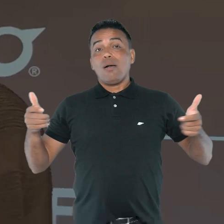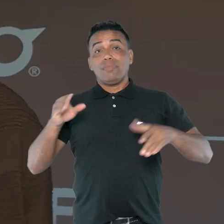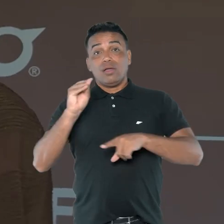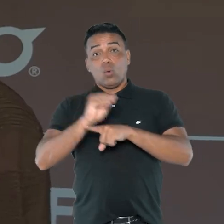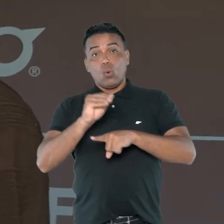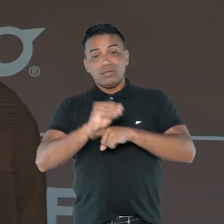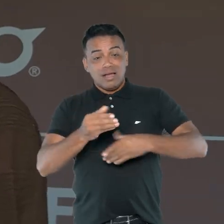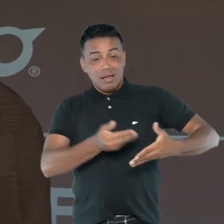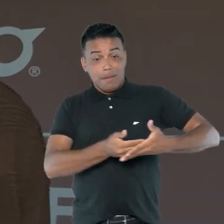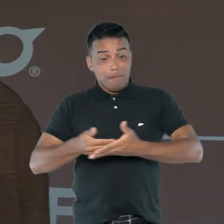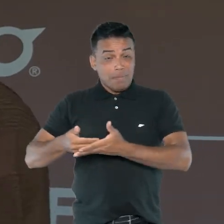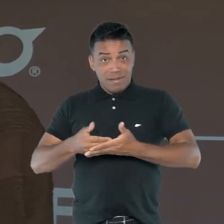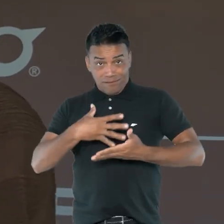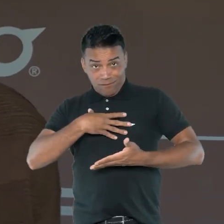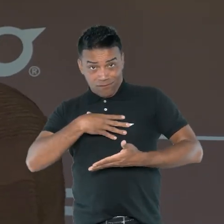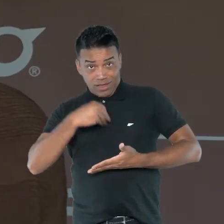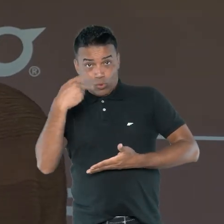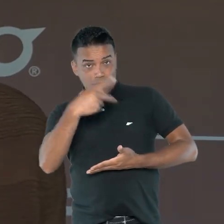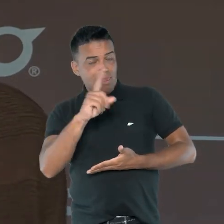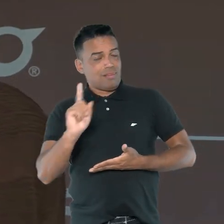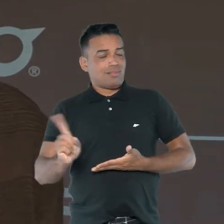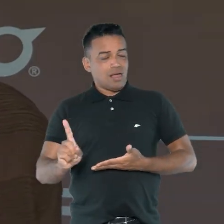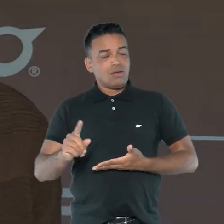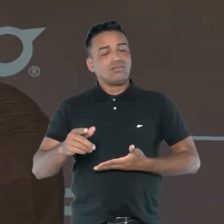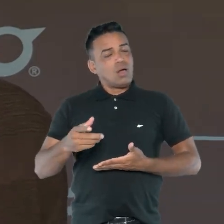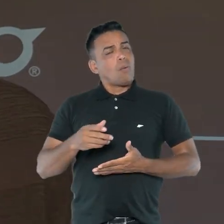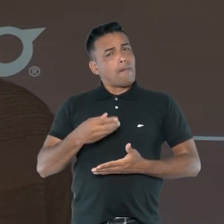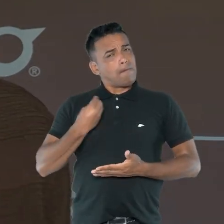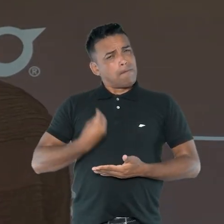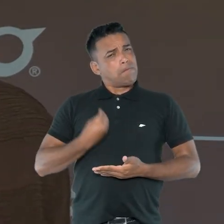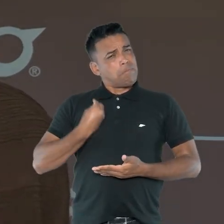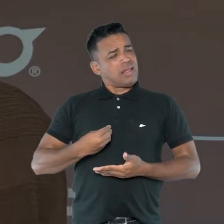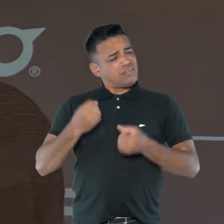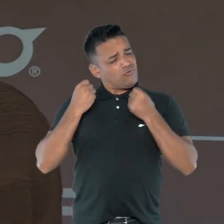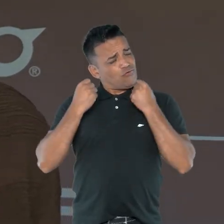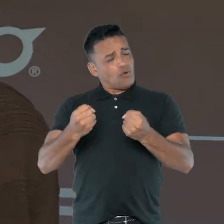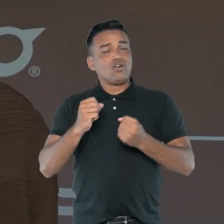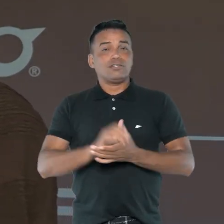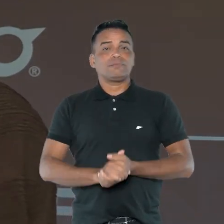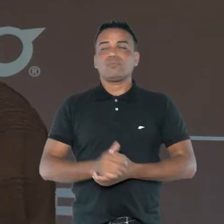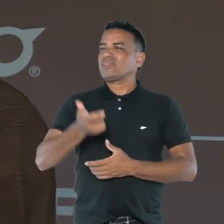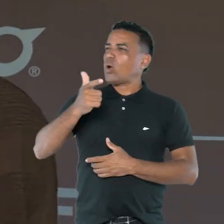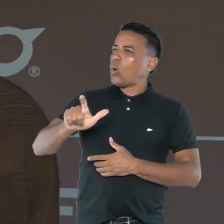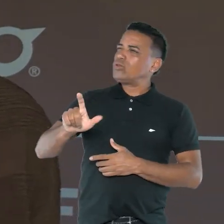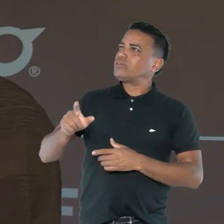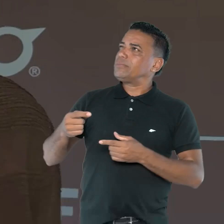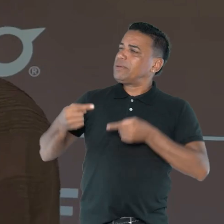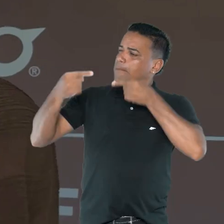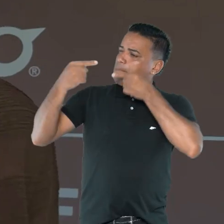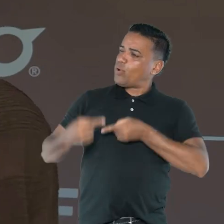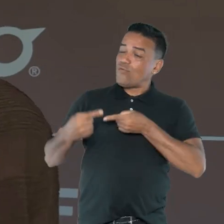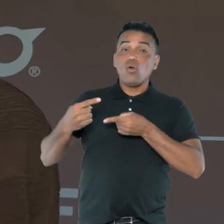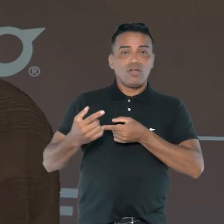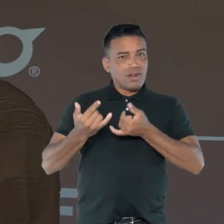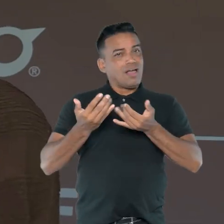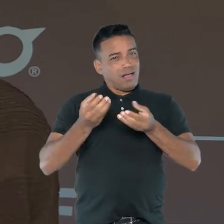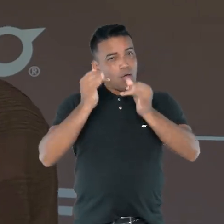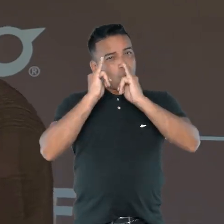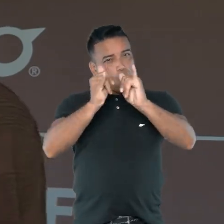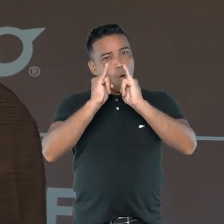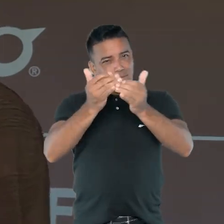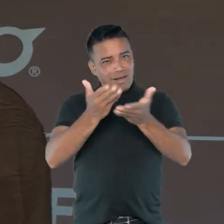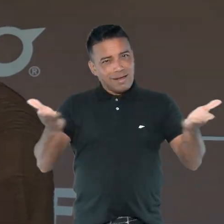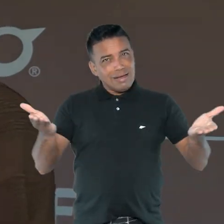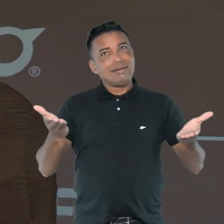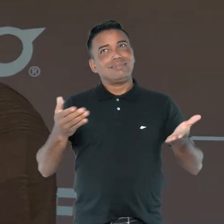enorme em cuidar de bebês que não são dela, né? Isso tá presente com muita força. E uma outra coisa que me provocou muito, que